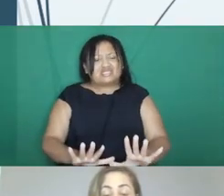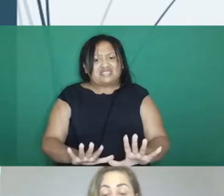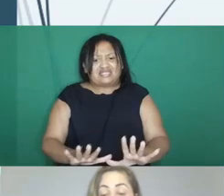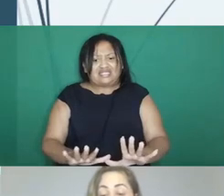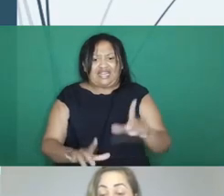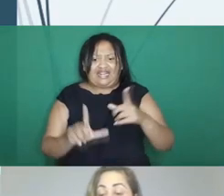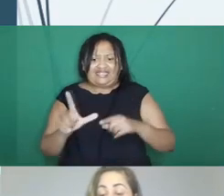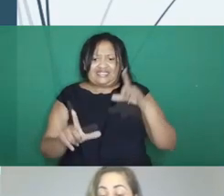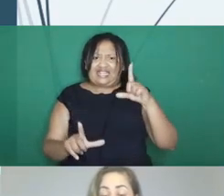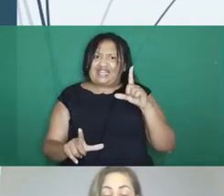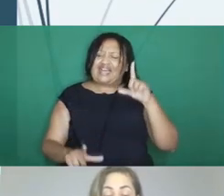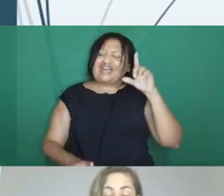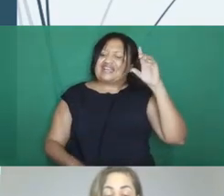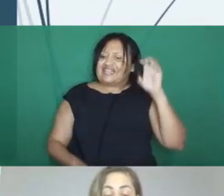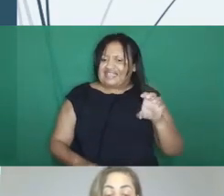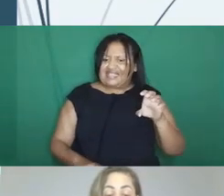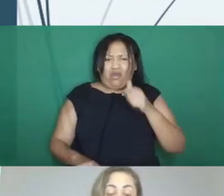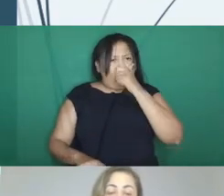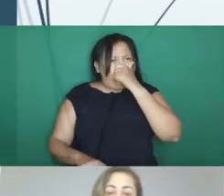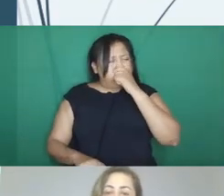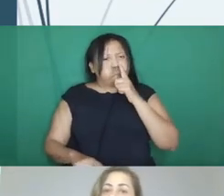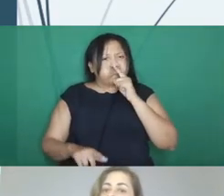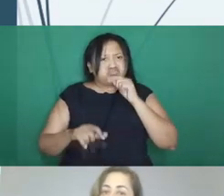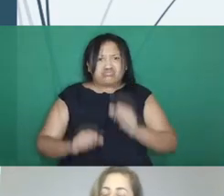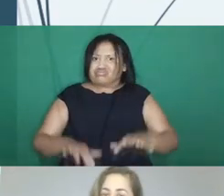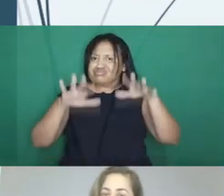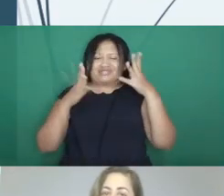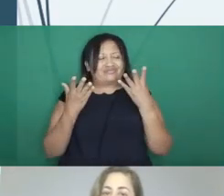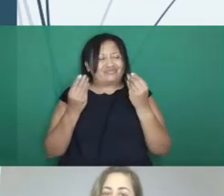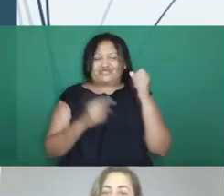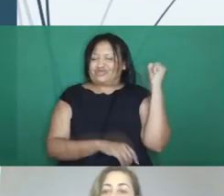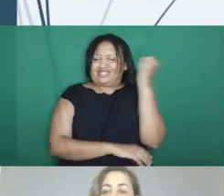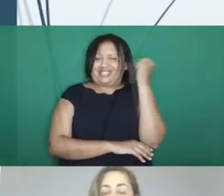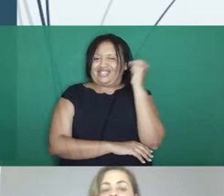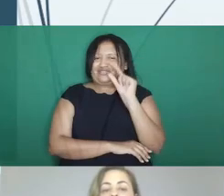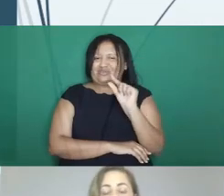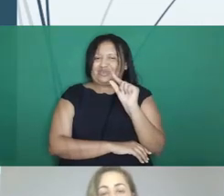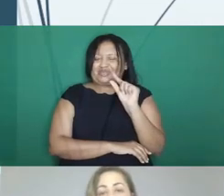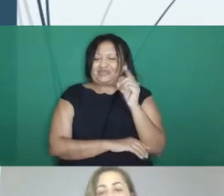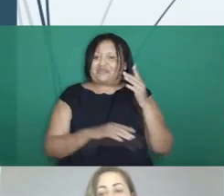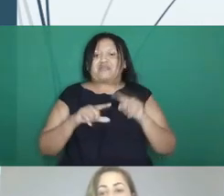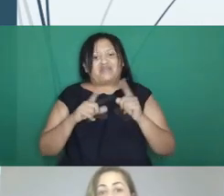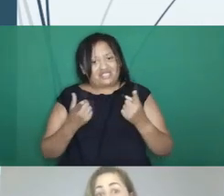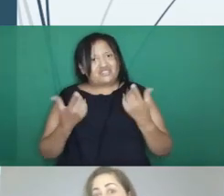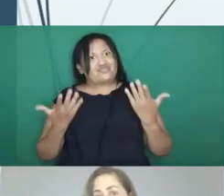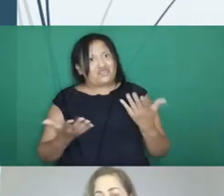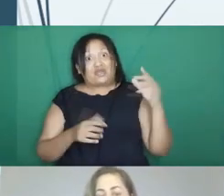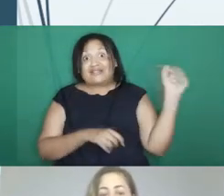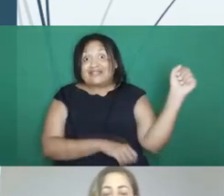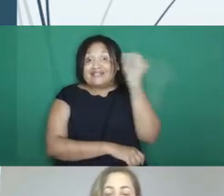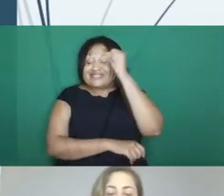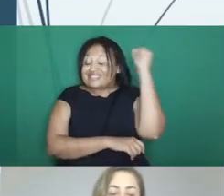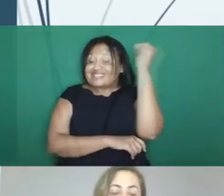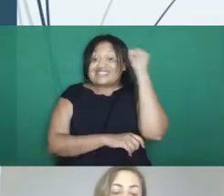que não foram tão graves a ponto de serem consideradas desastres Pelo contrário né ele considerou um desastre porque foi uma das maiores